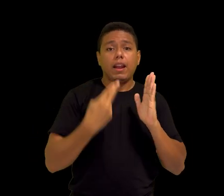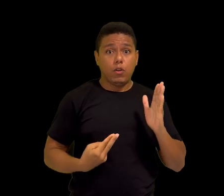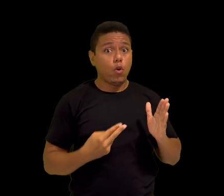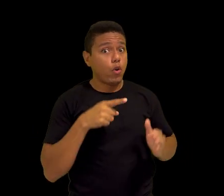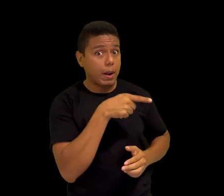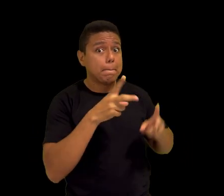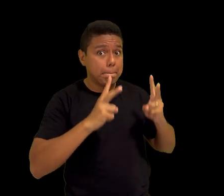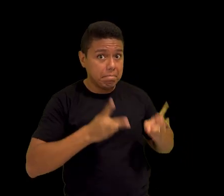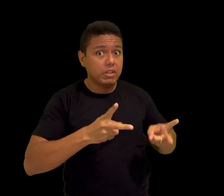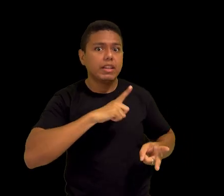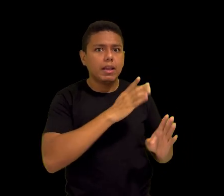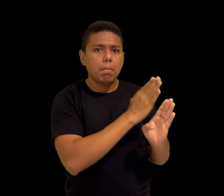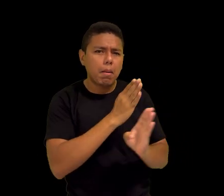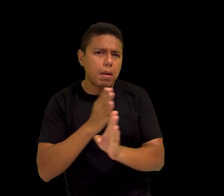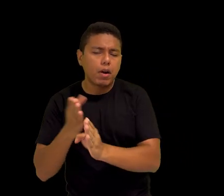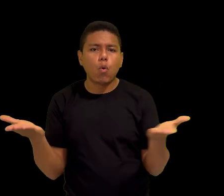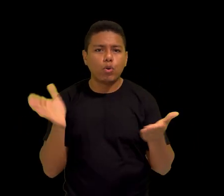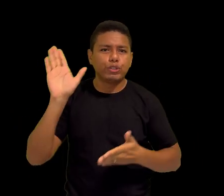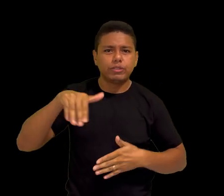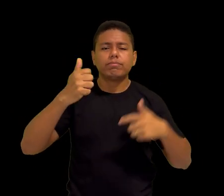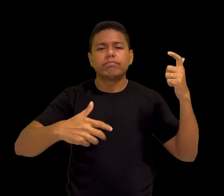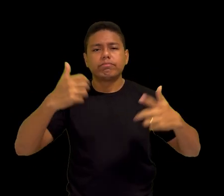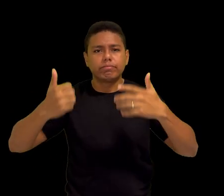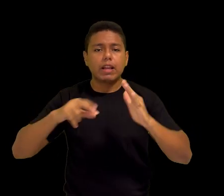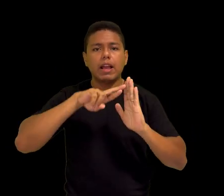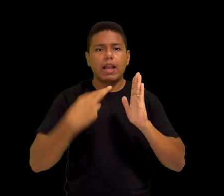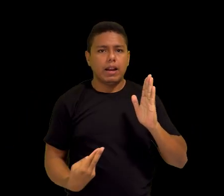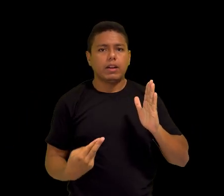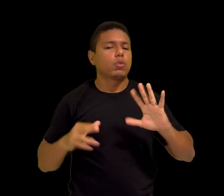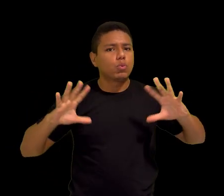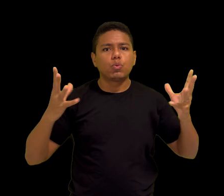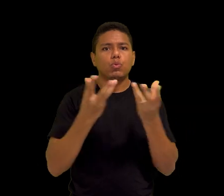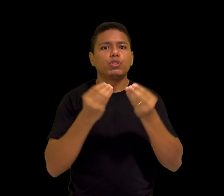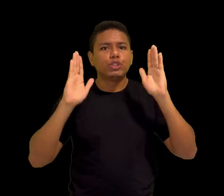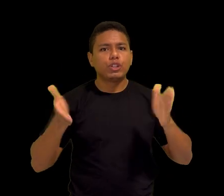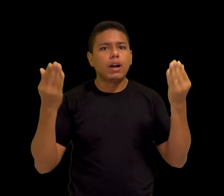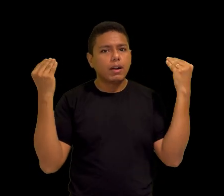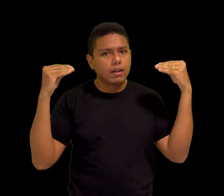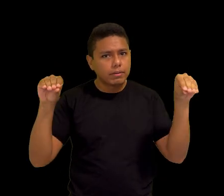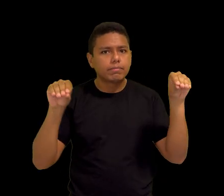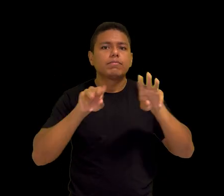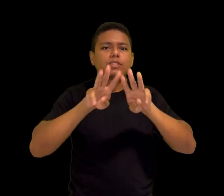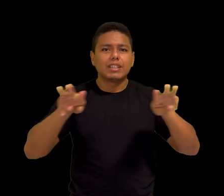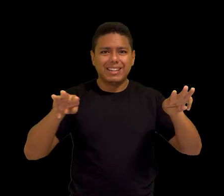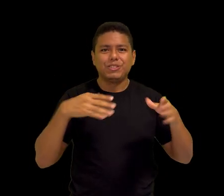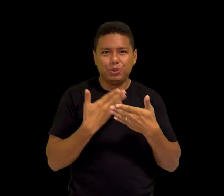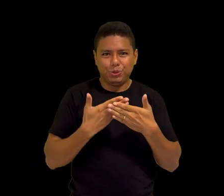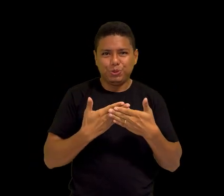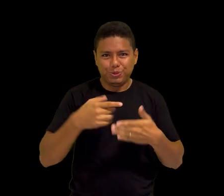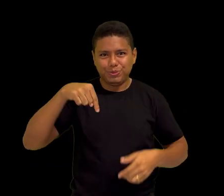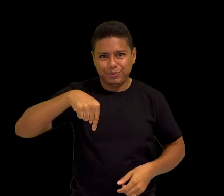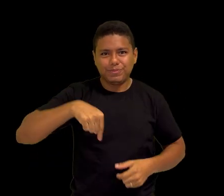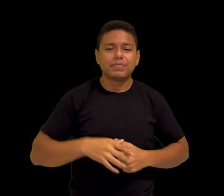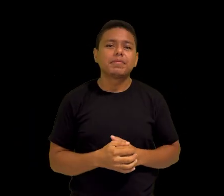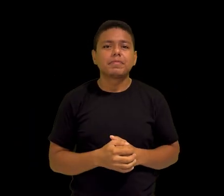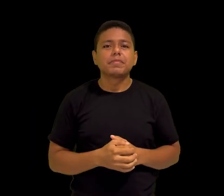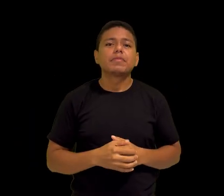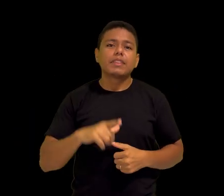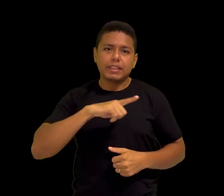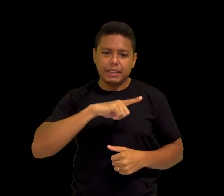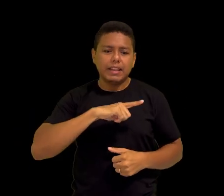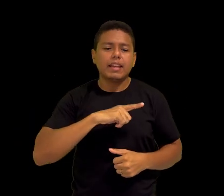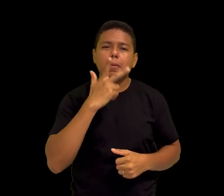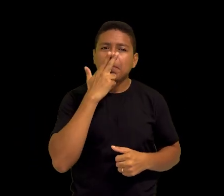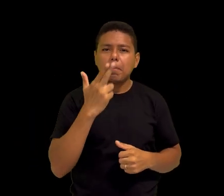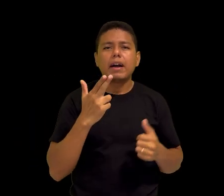que tem os resultados que eu vou trazer para vocês. Todos esses relatórios estão disponíveis no site do nosso estudo. A gente também tem um número temático